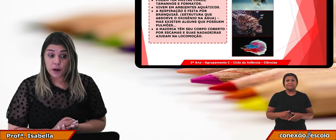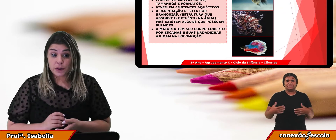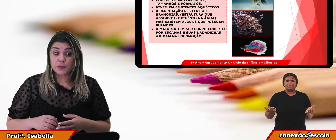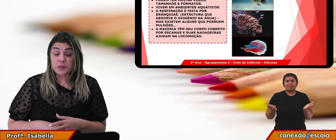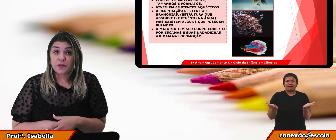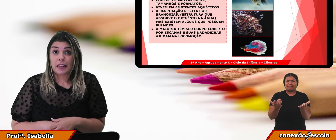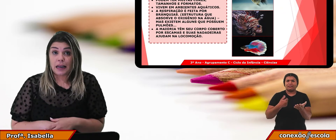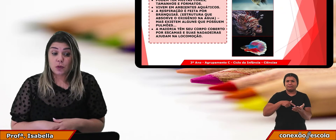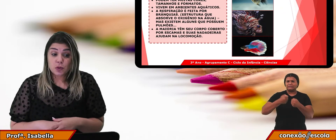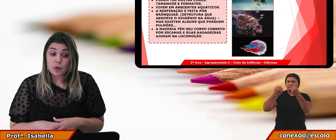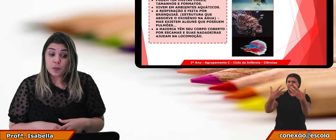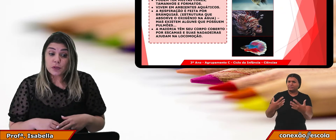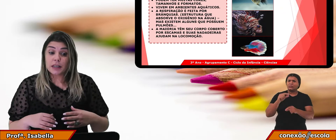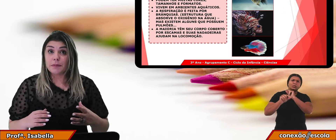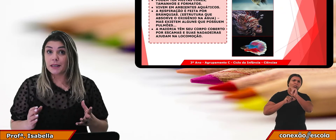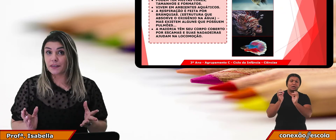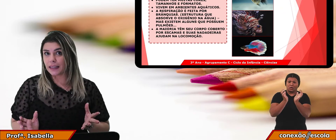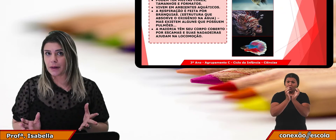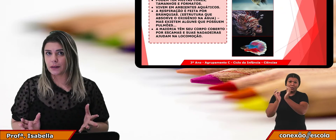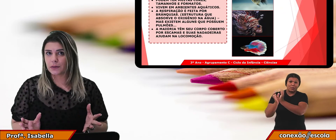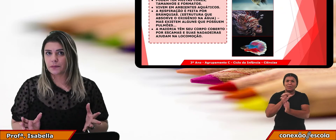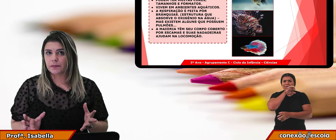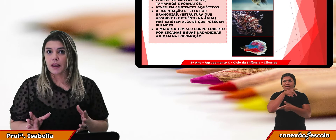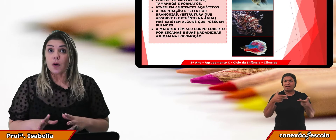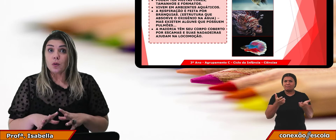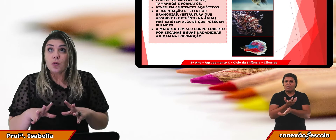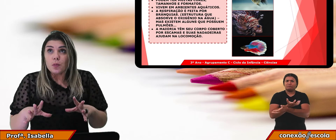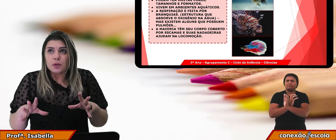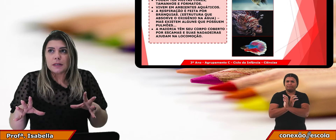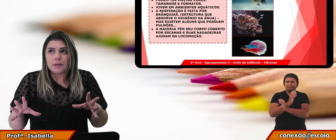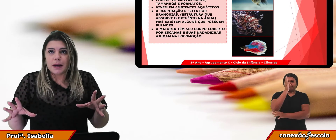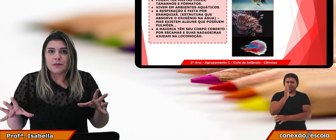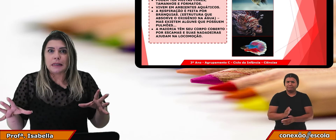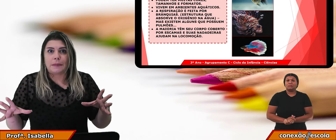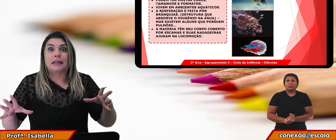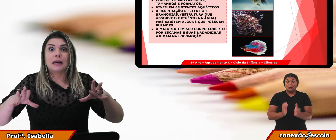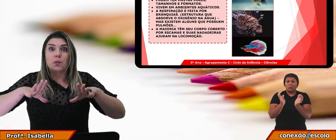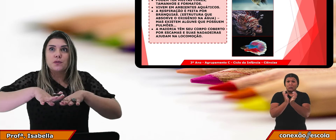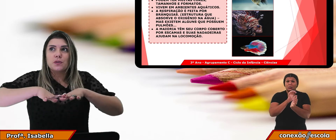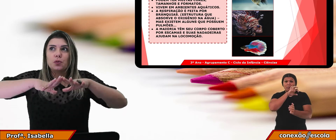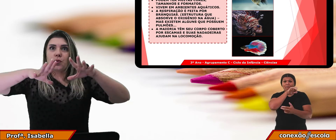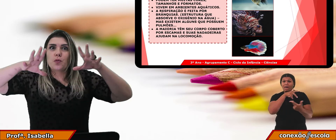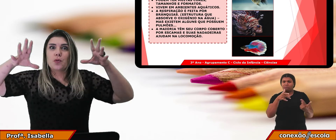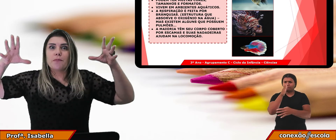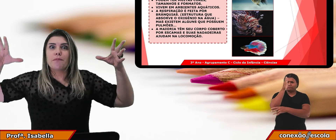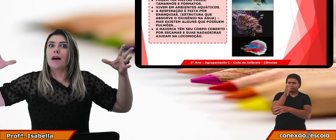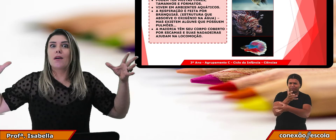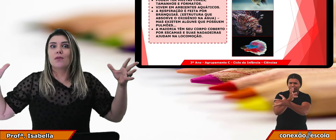Então, agora nós vamos falar dos grupos de animais vertebrados. O grupo dos animais vertebrados é como se fosse